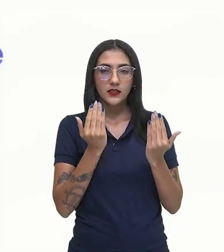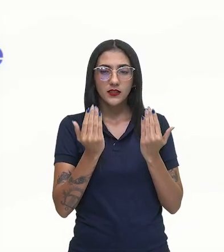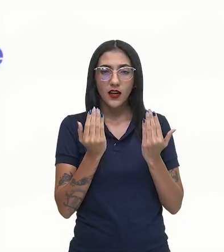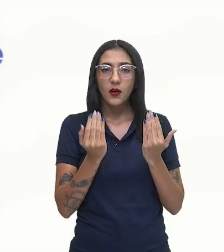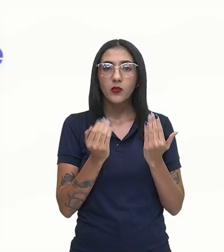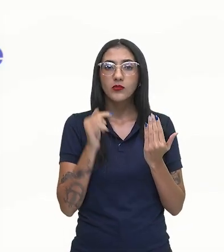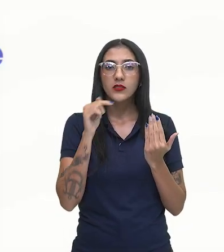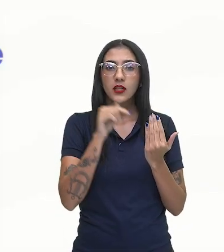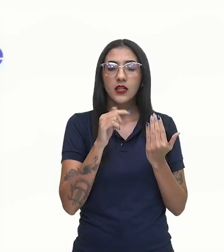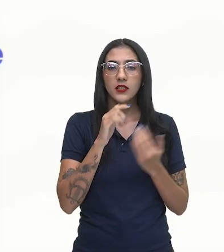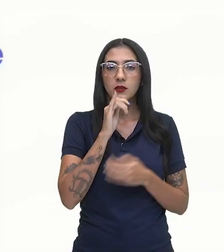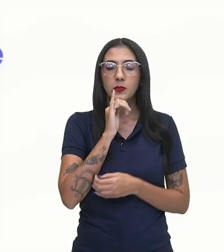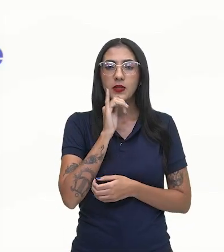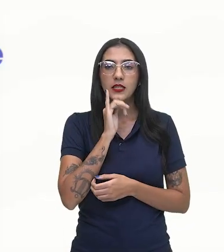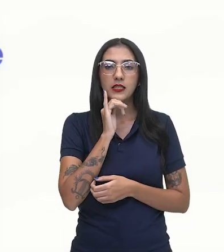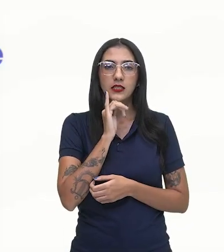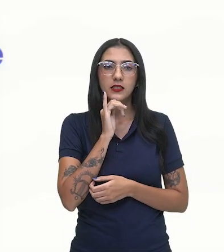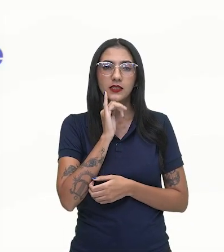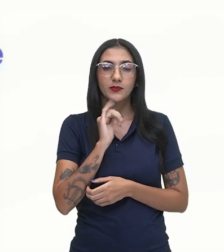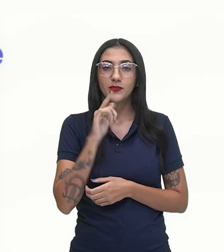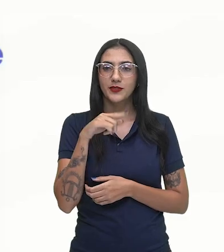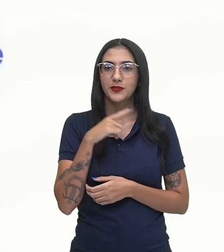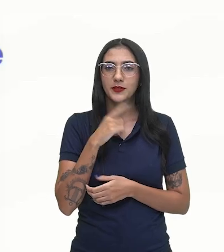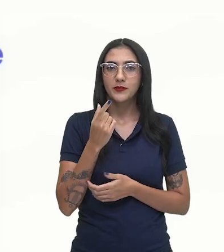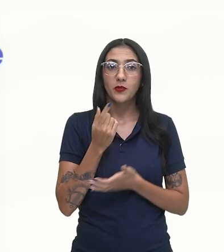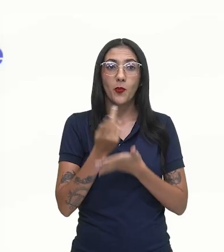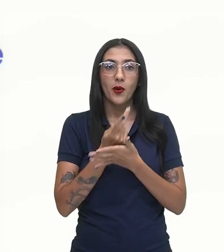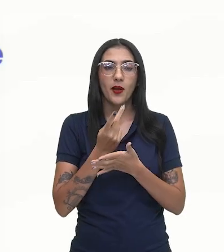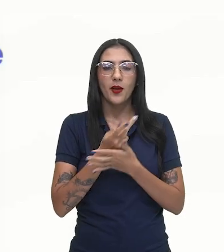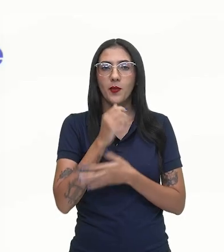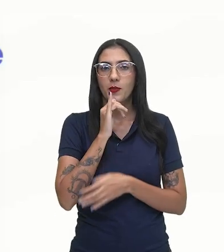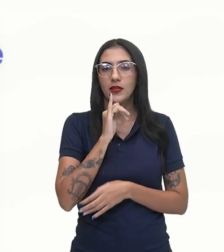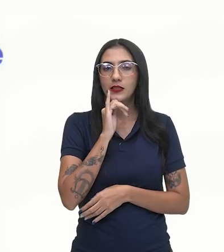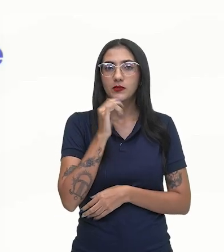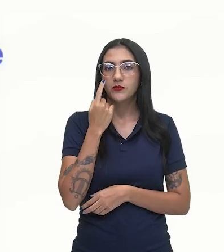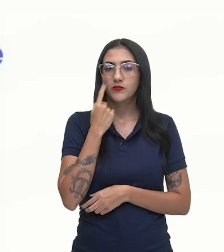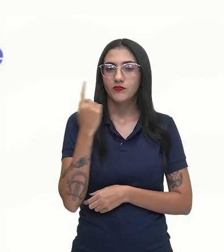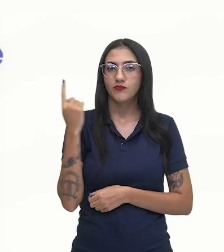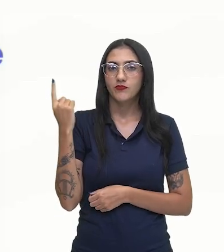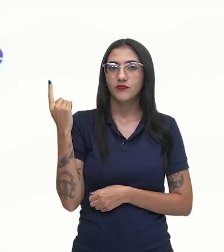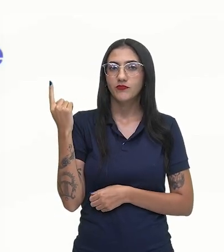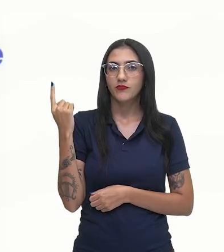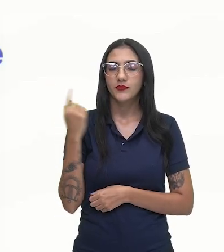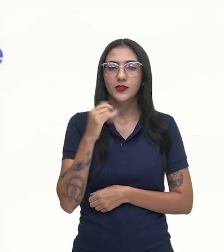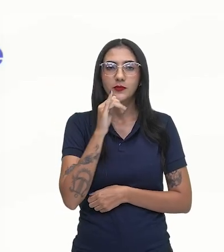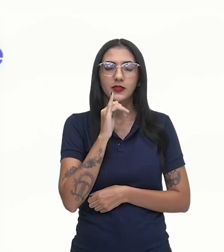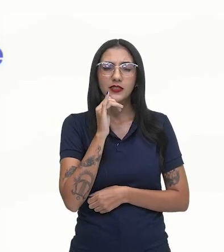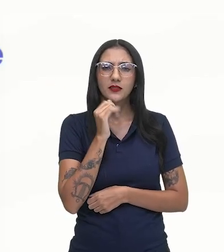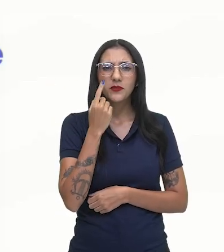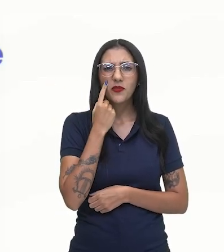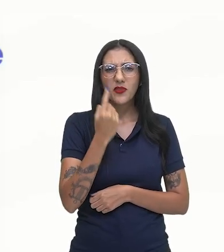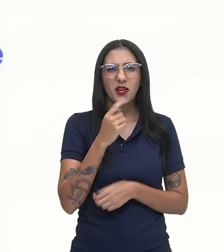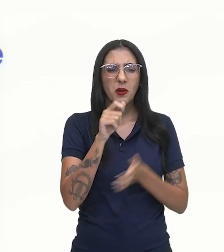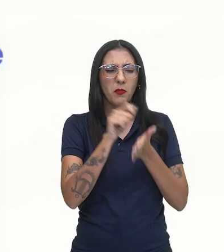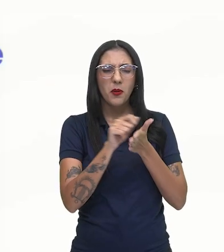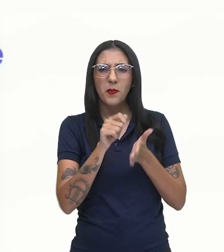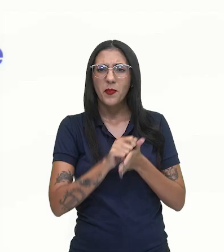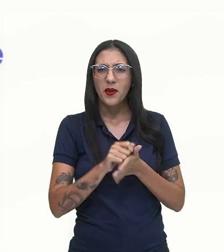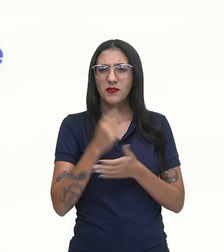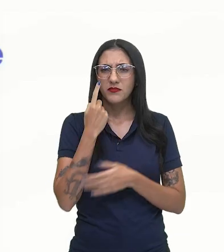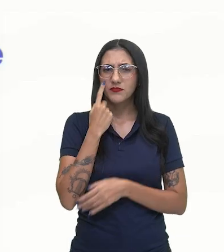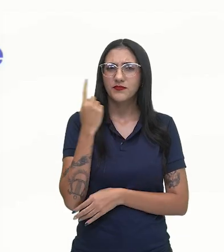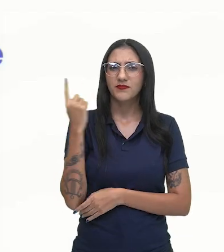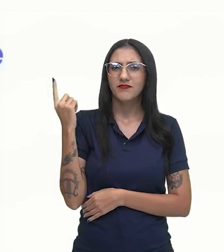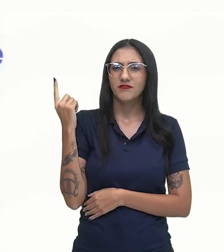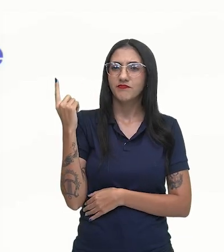não é... Há um erro, né, dos alunos de escreverem assim, ó. Ah, eu vejo lá que é com ER, então vou escrever